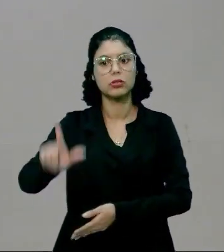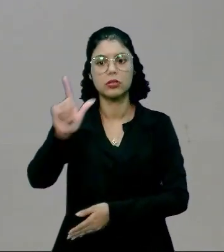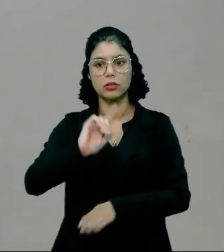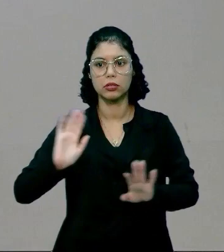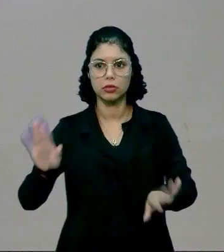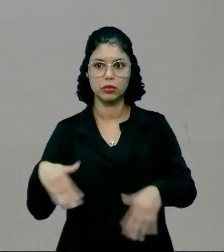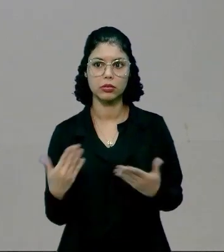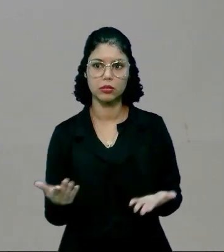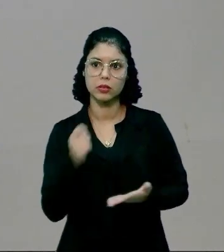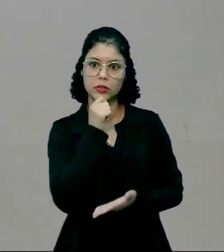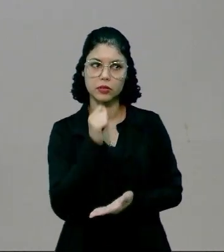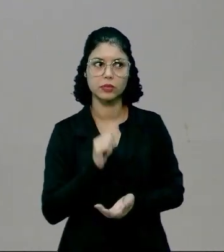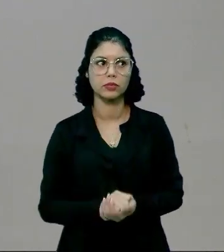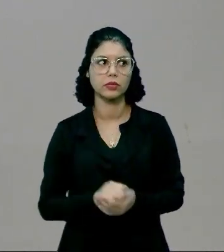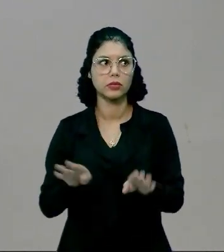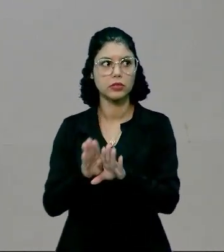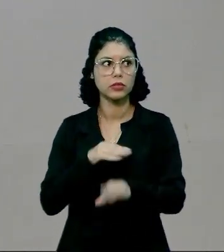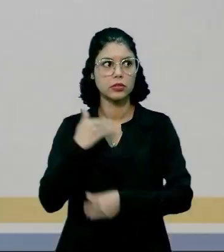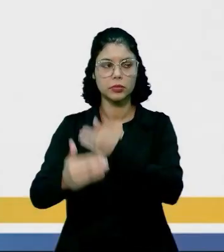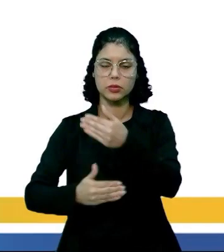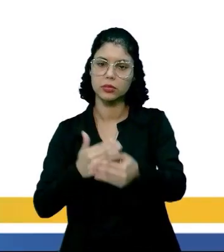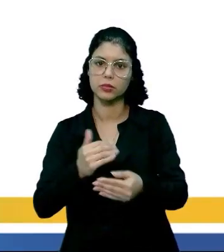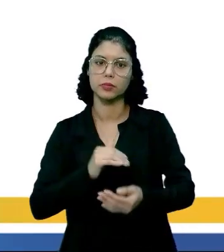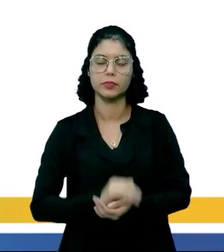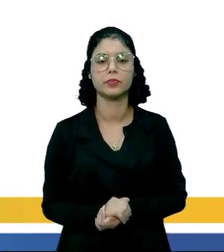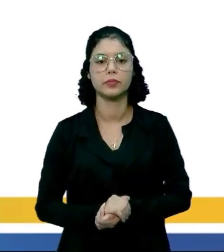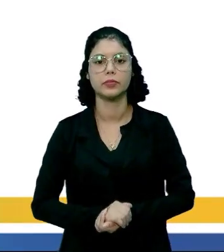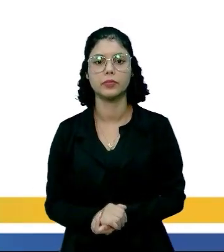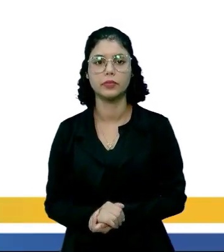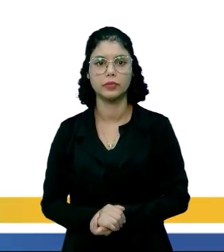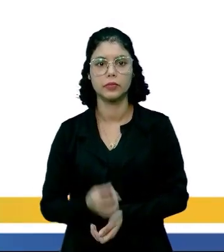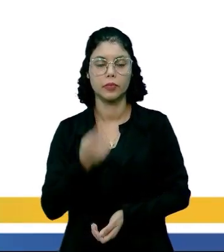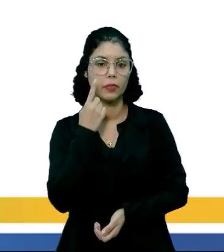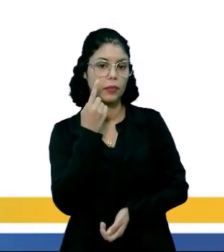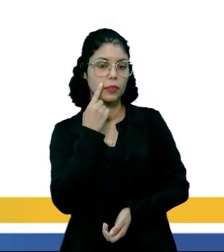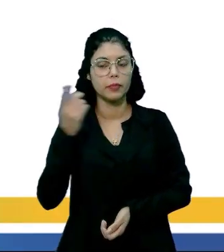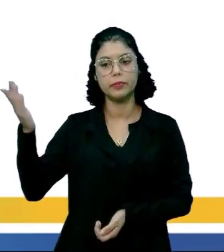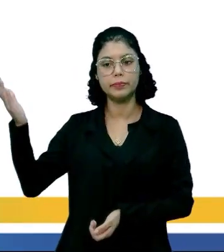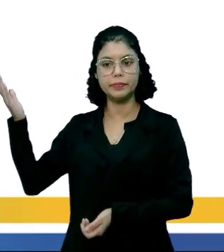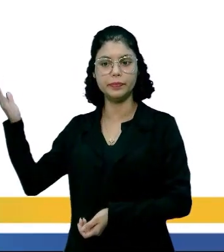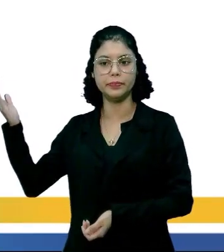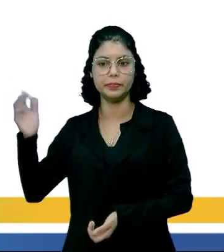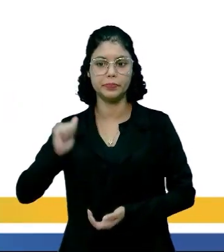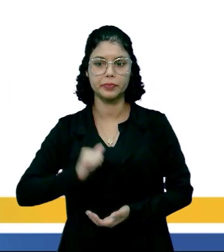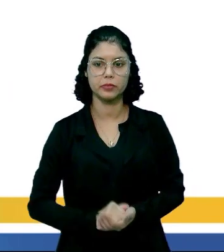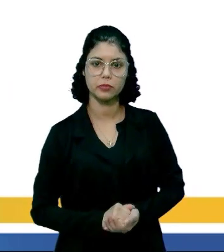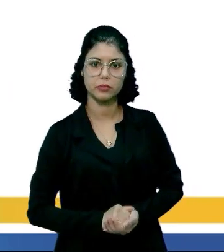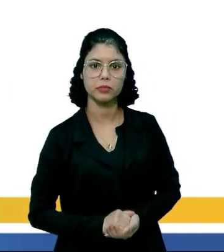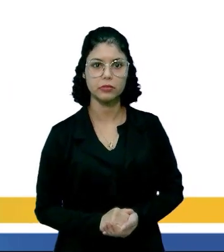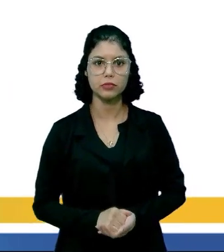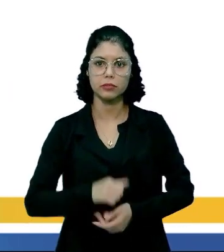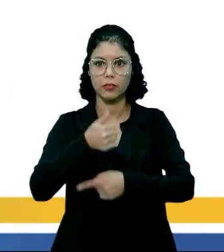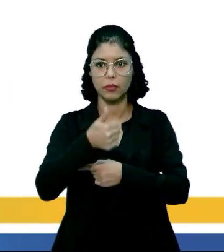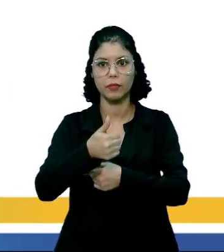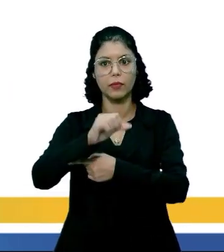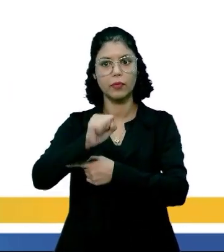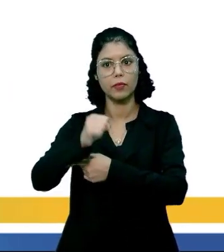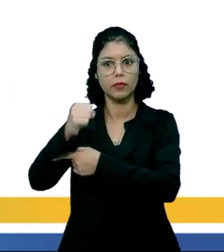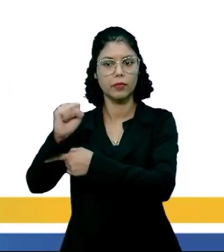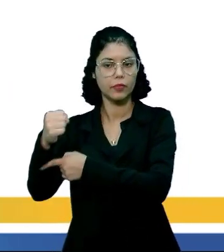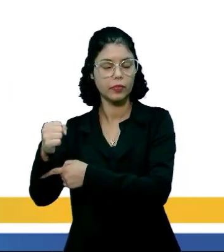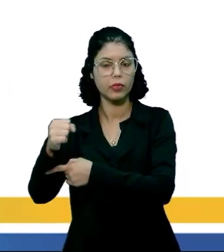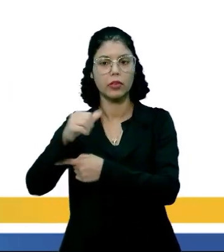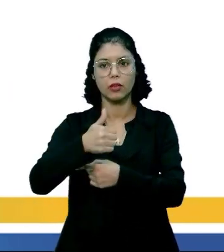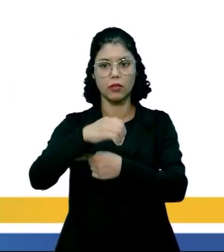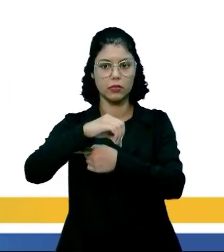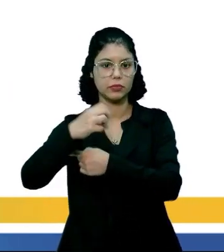a contribuição dele nesse processo, tá? E aí a gente começa aí, ele nasce em 1888 e